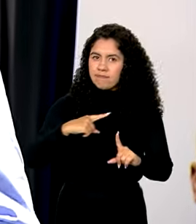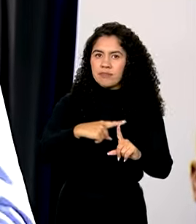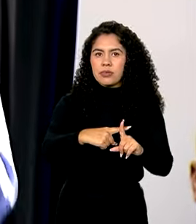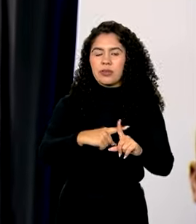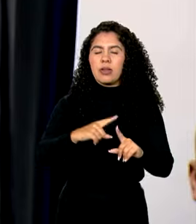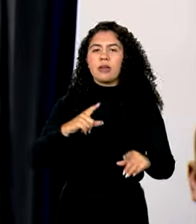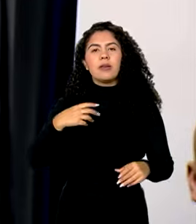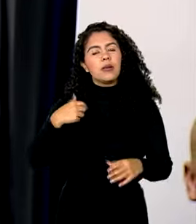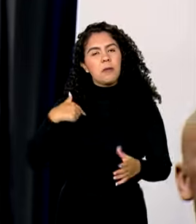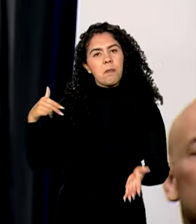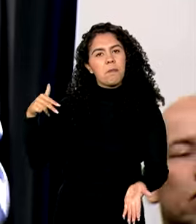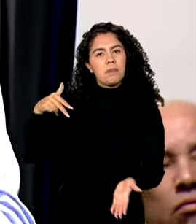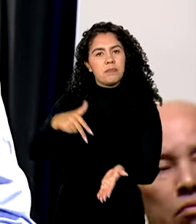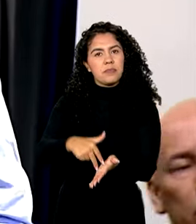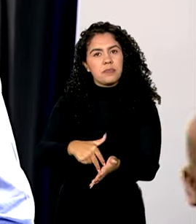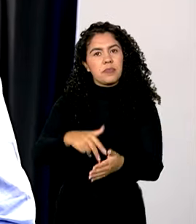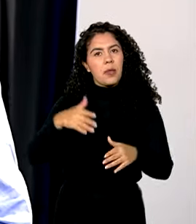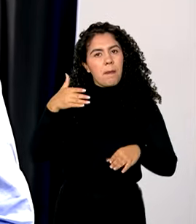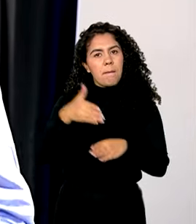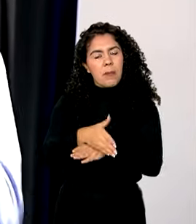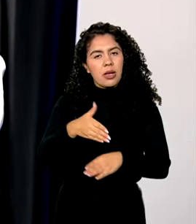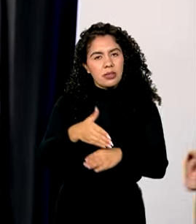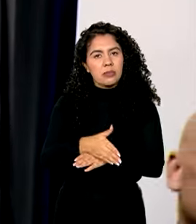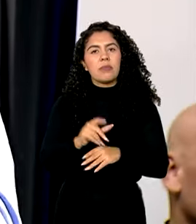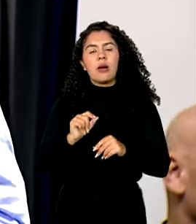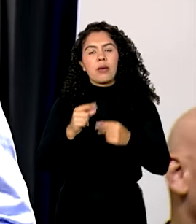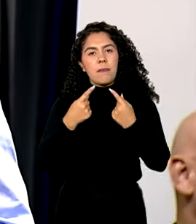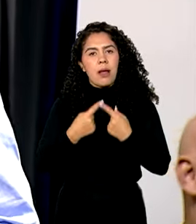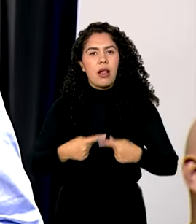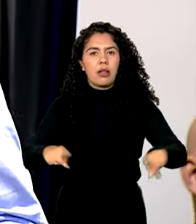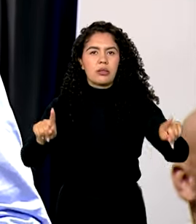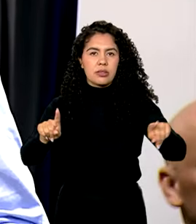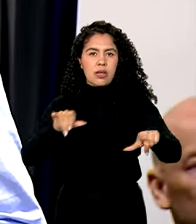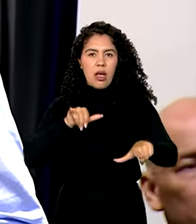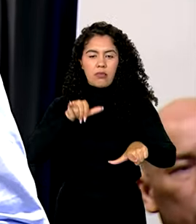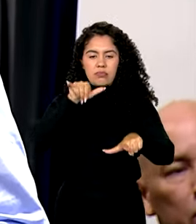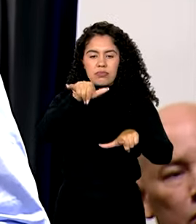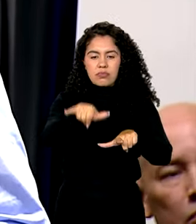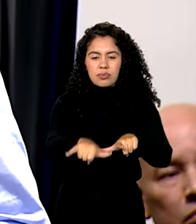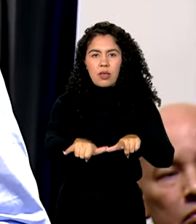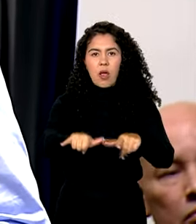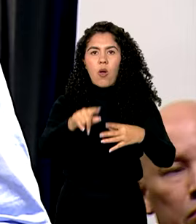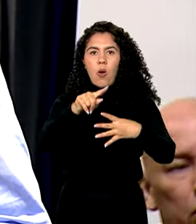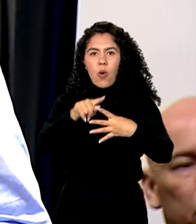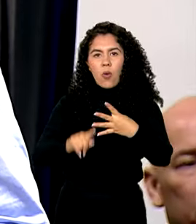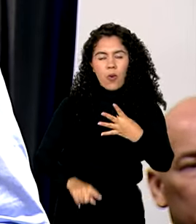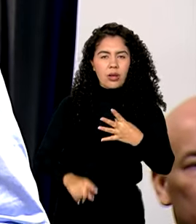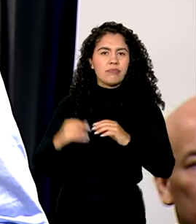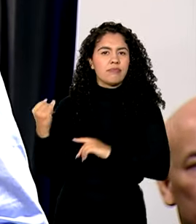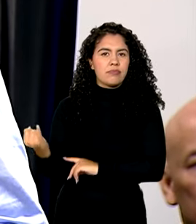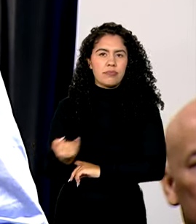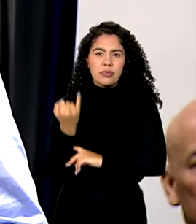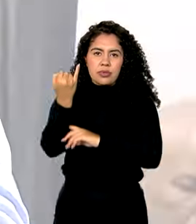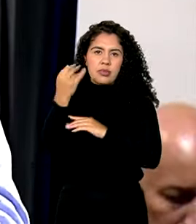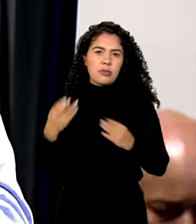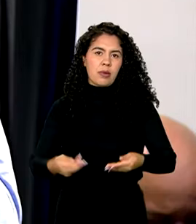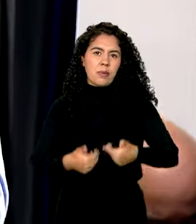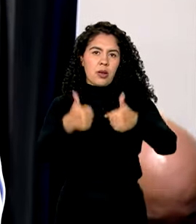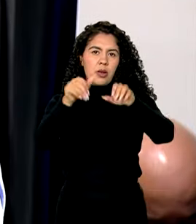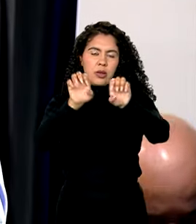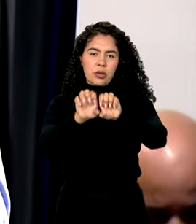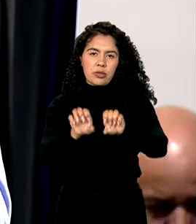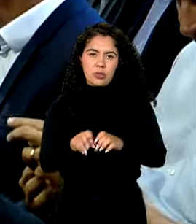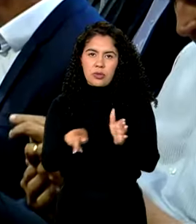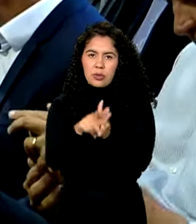inauguração de 4 aeroportos fundamentais para a estrutura do estado do Mato Grosso.